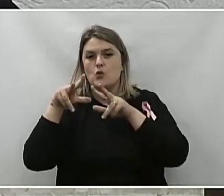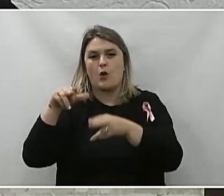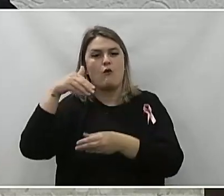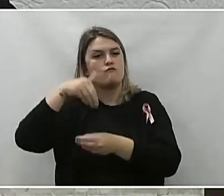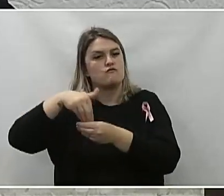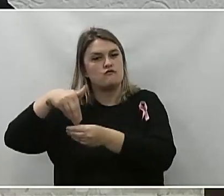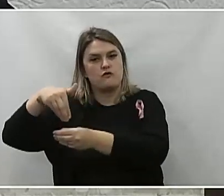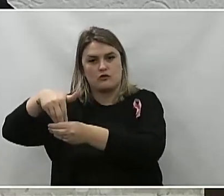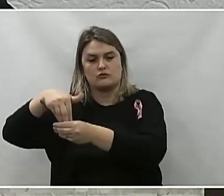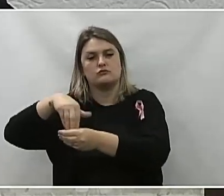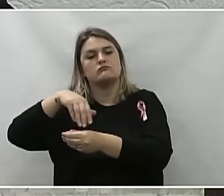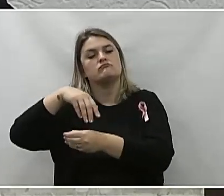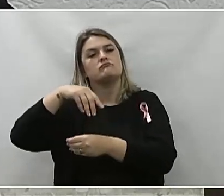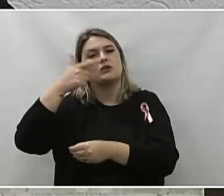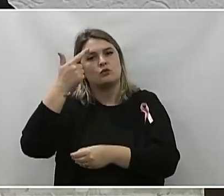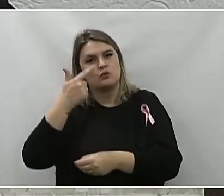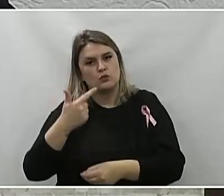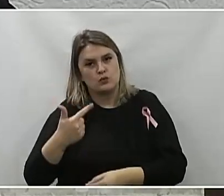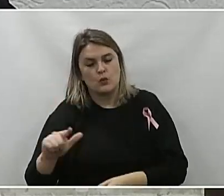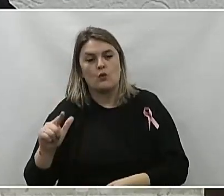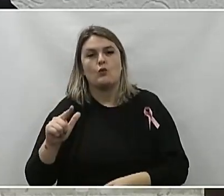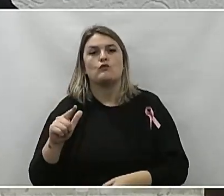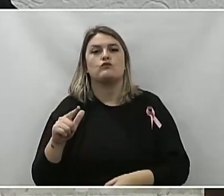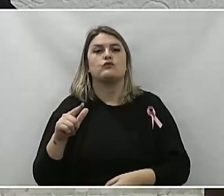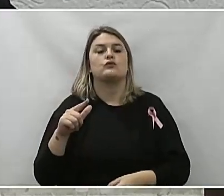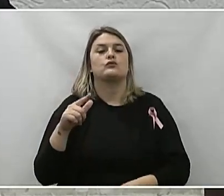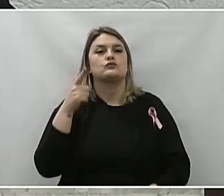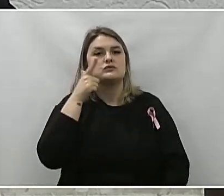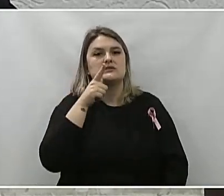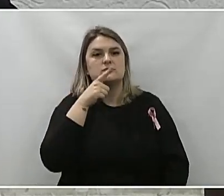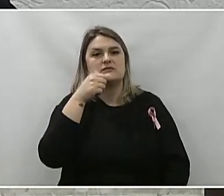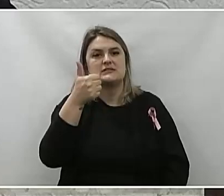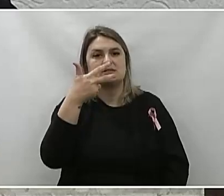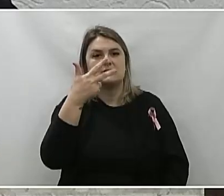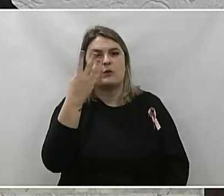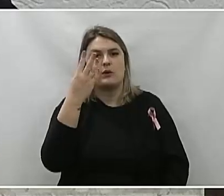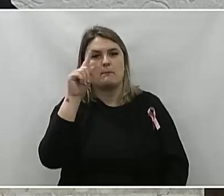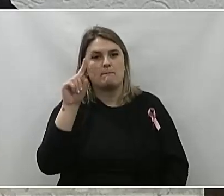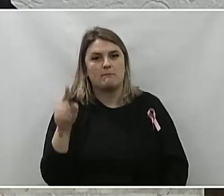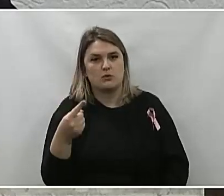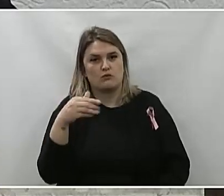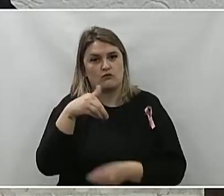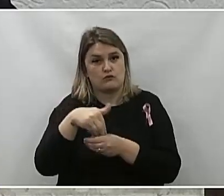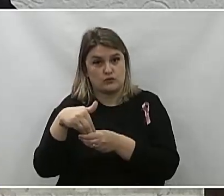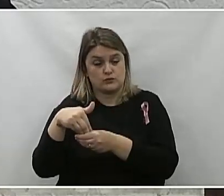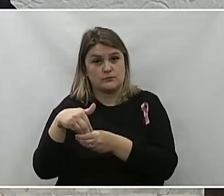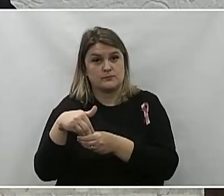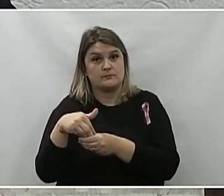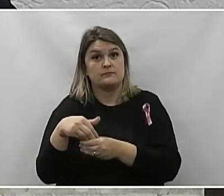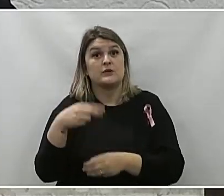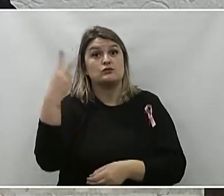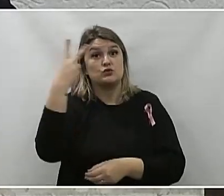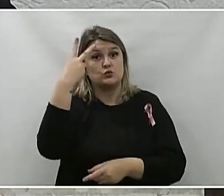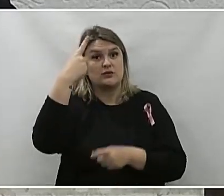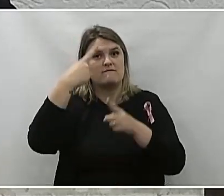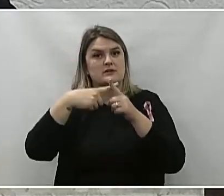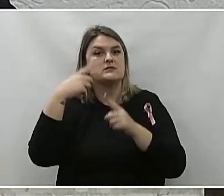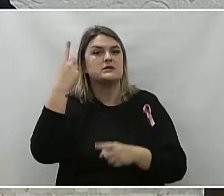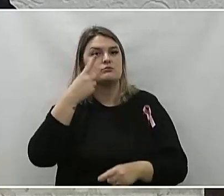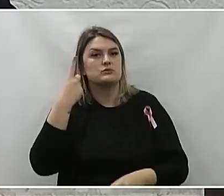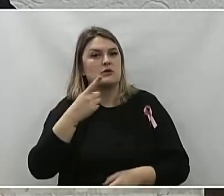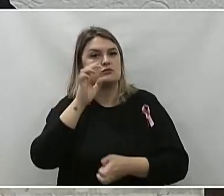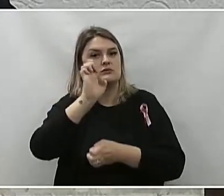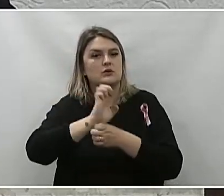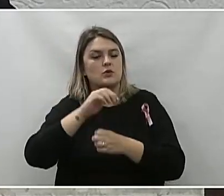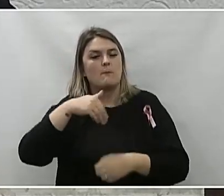expressiva e foi reeleito com mais de 134 mil votos tornando-se pela segunda vez o